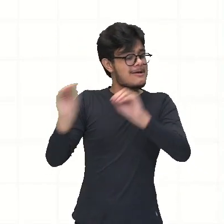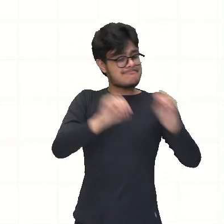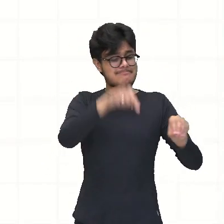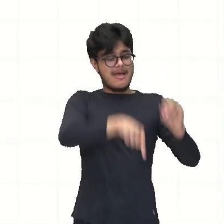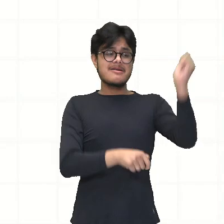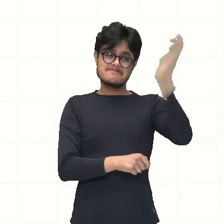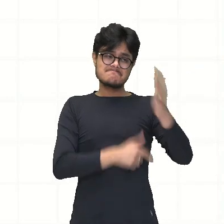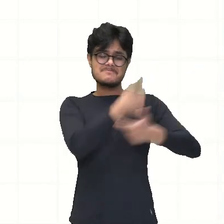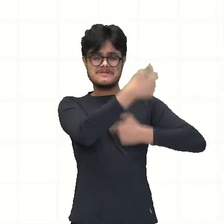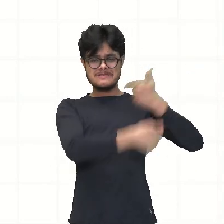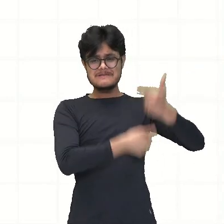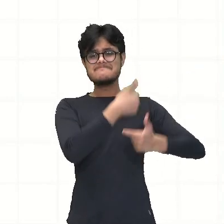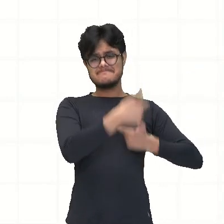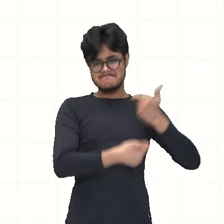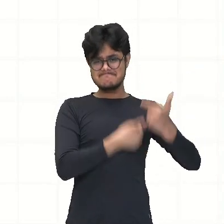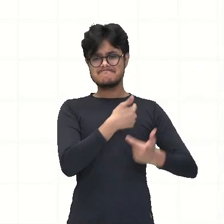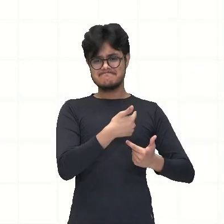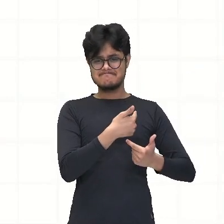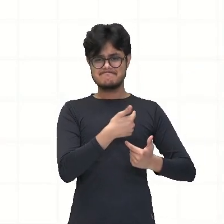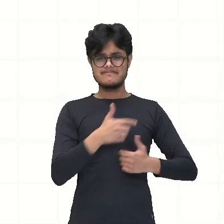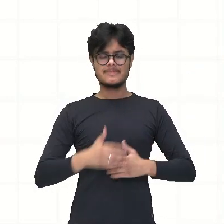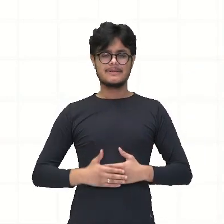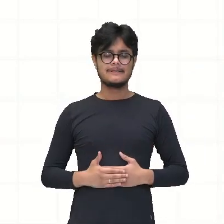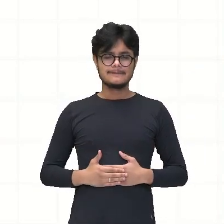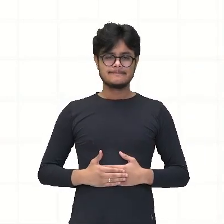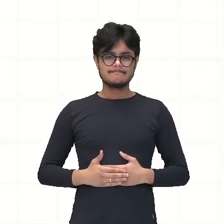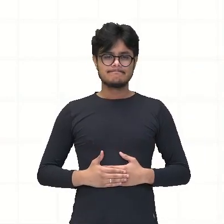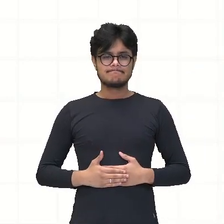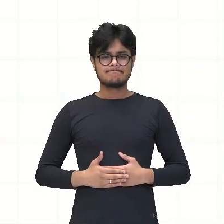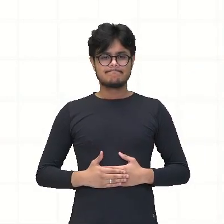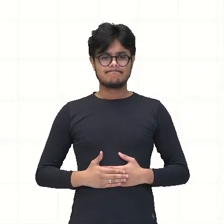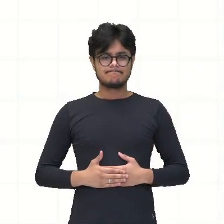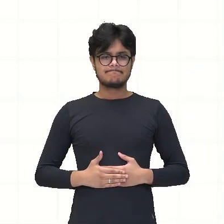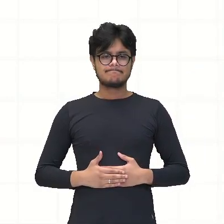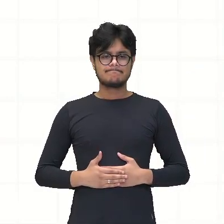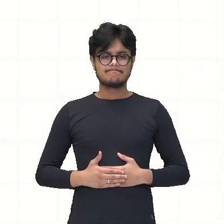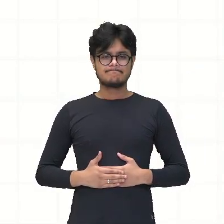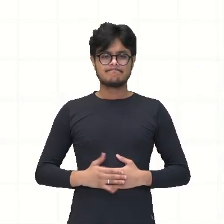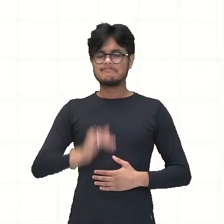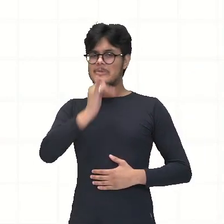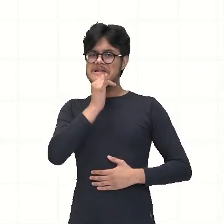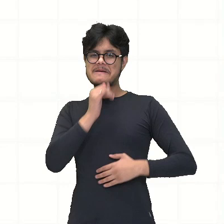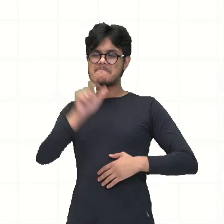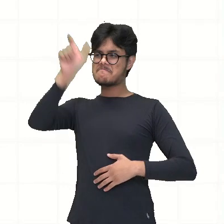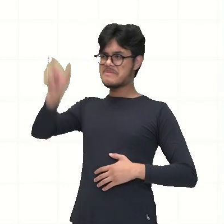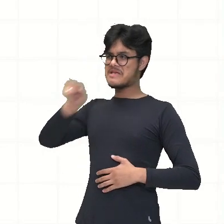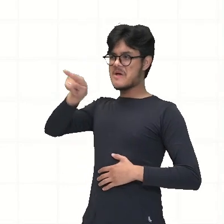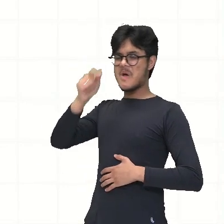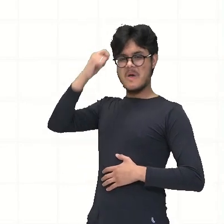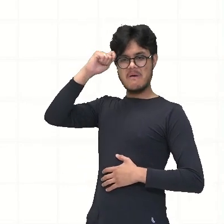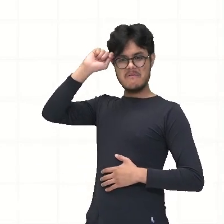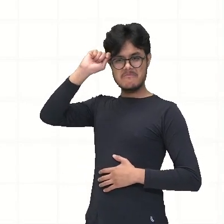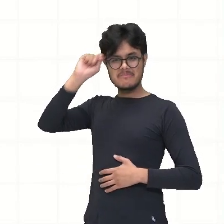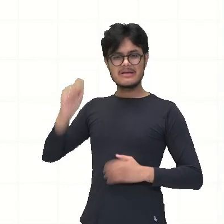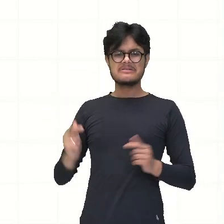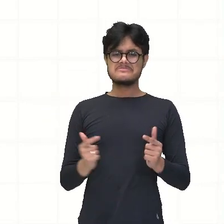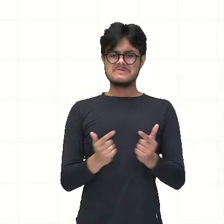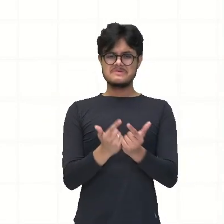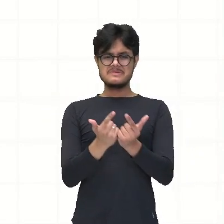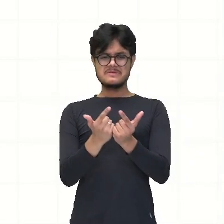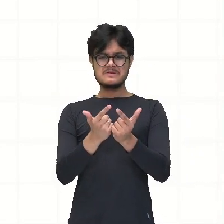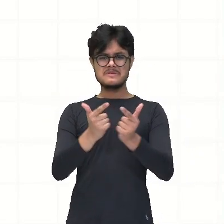Brasil também para explorar a mão de obra, né, e sem condição nenhuma, até mesmo